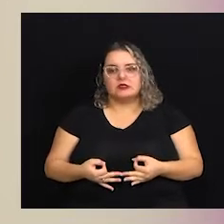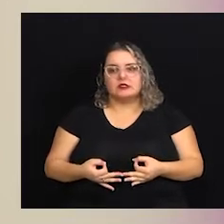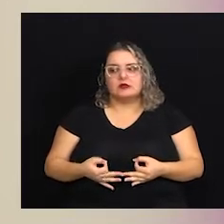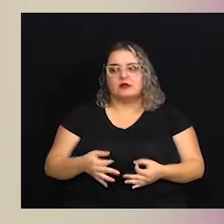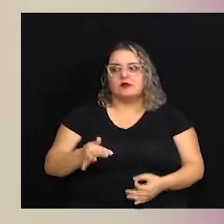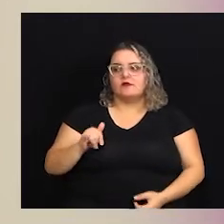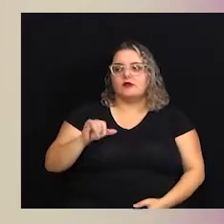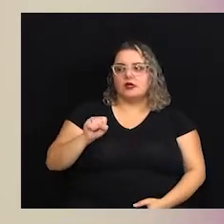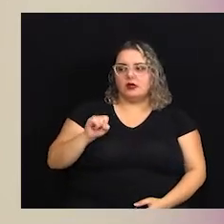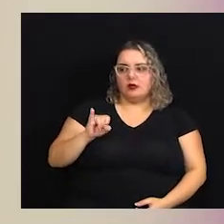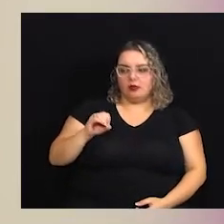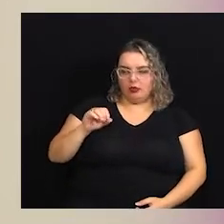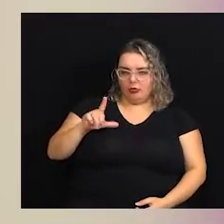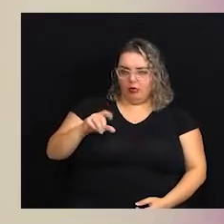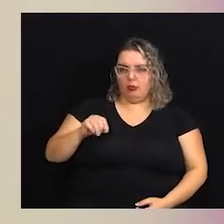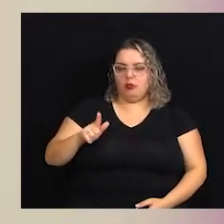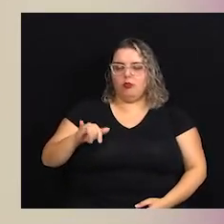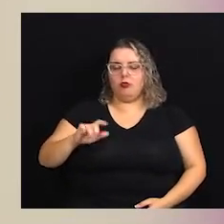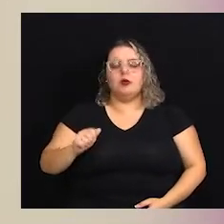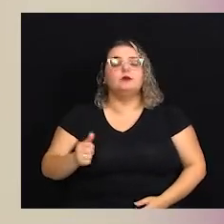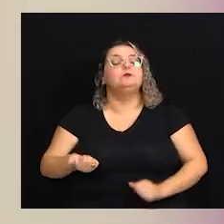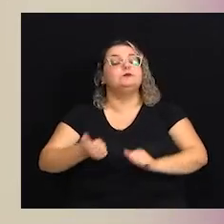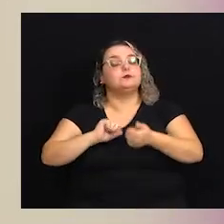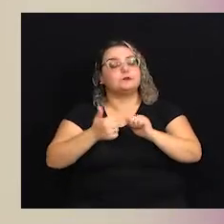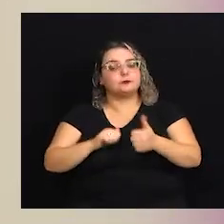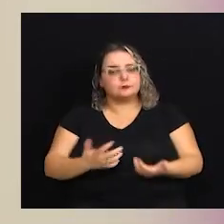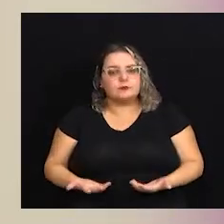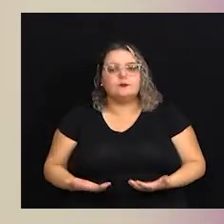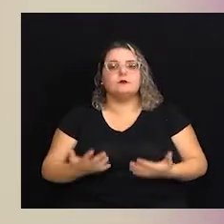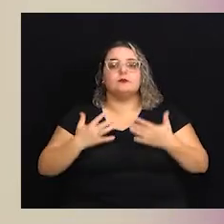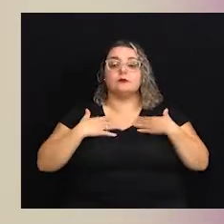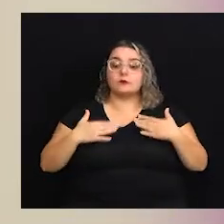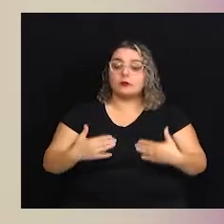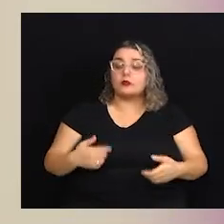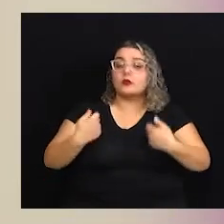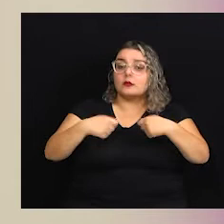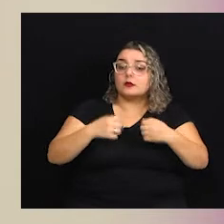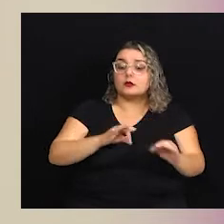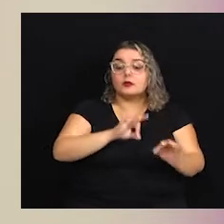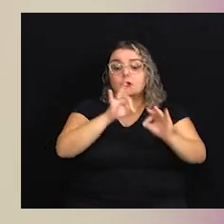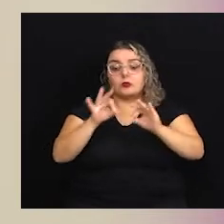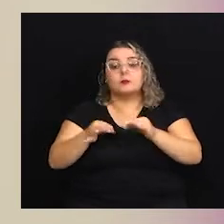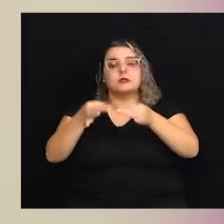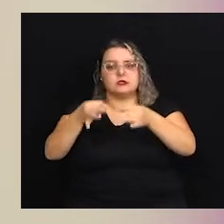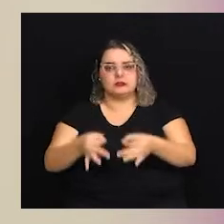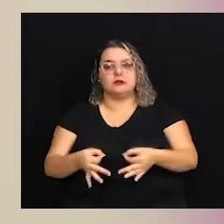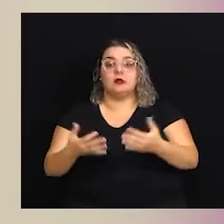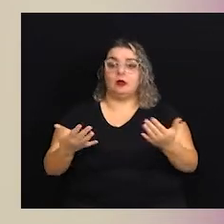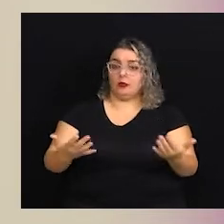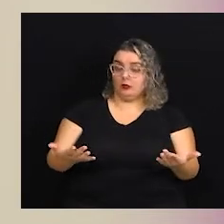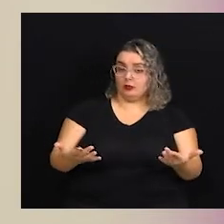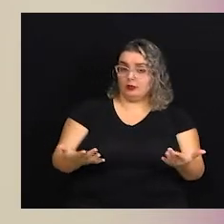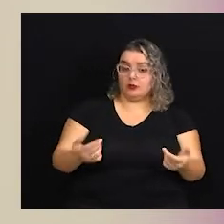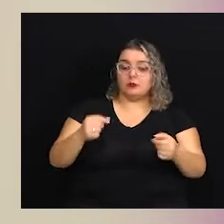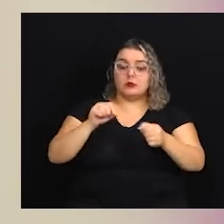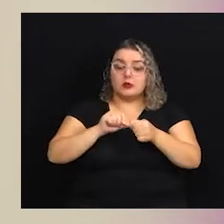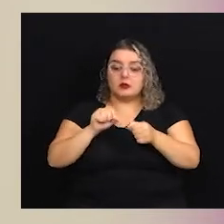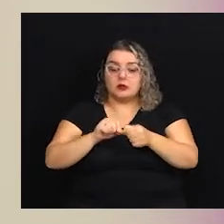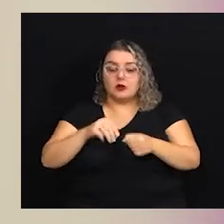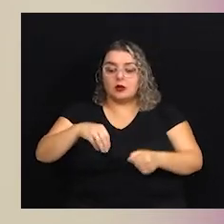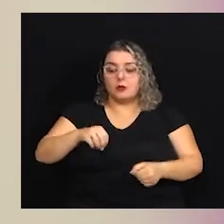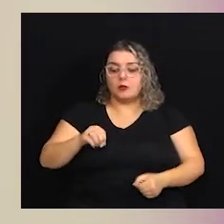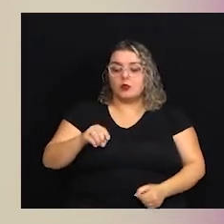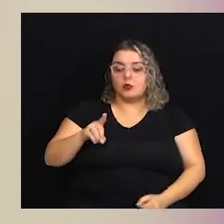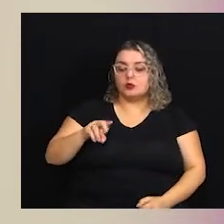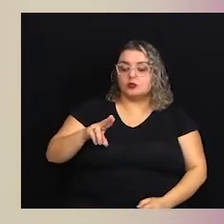a dose tem que ser fisiológica, a dose vai fazer ajuste das necessidades dela e fazer o acompanhamento certinho. Agora,